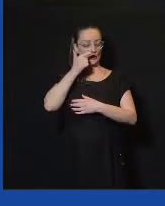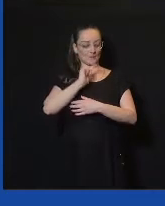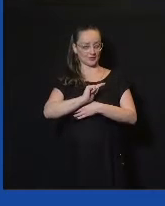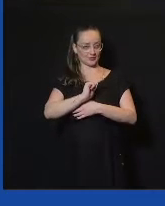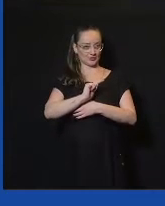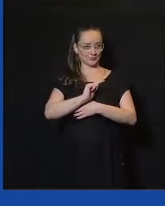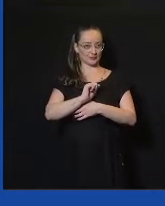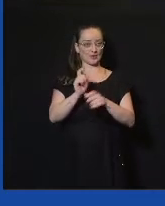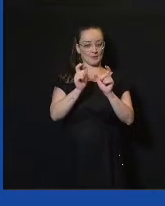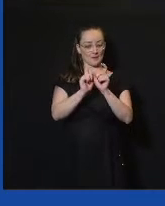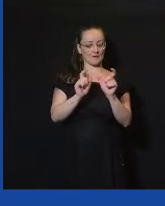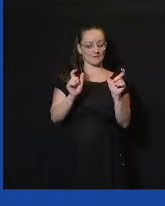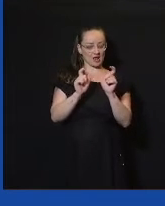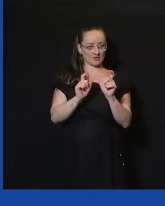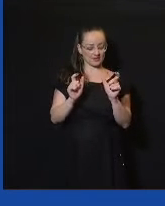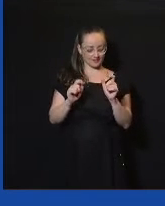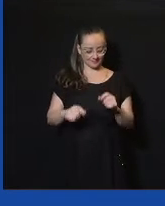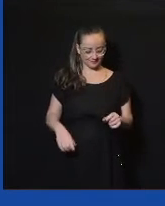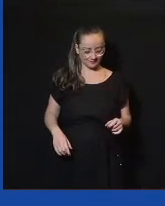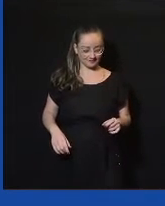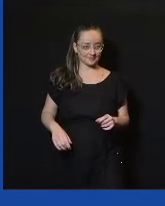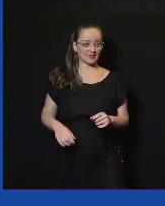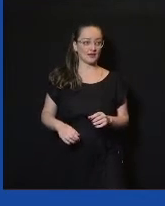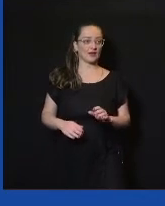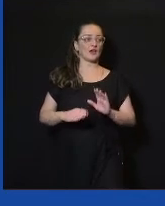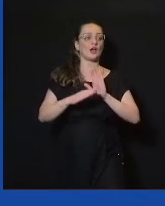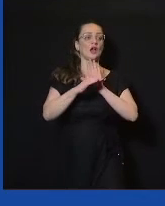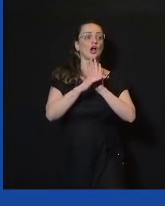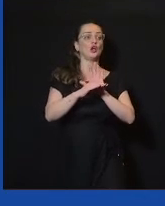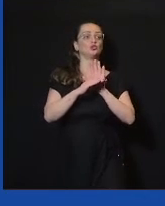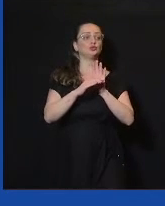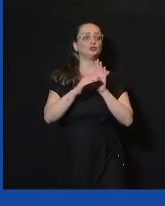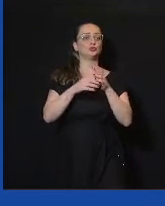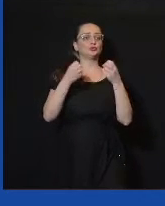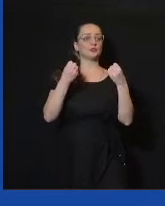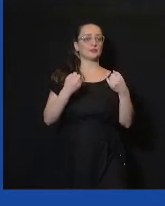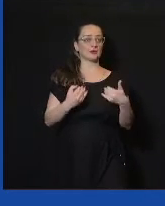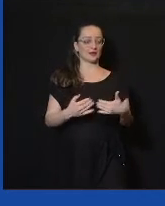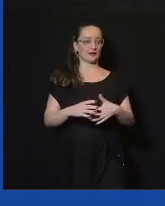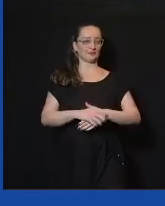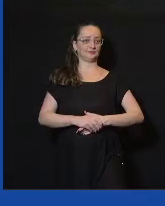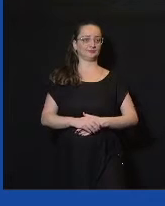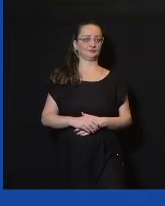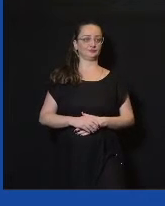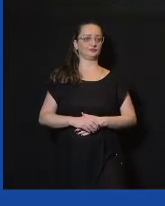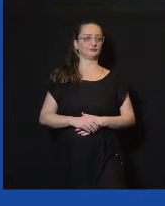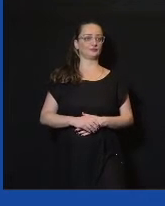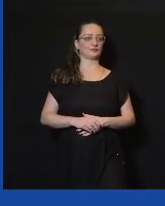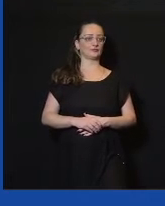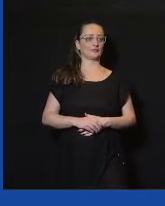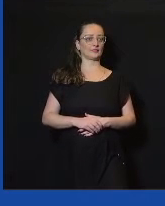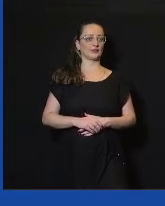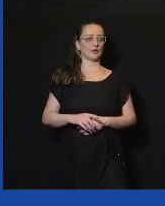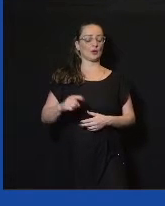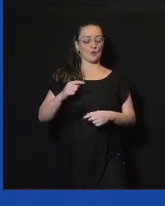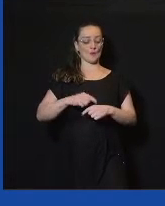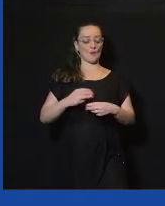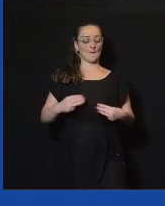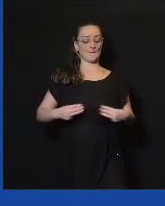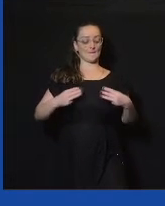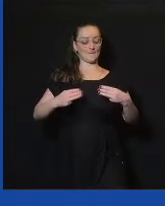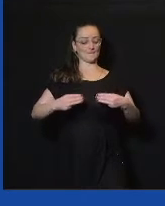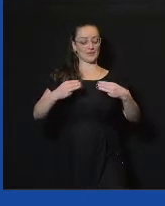uma frase que ajuda a explicar para mim o papel da sociedade civil. Quando o ministro da Economia e o